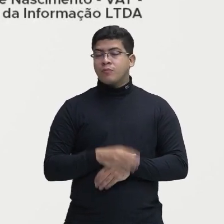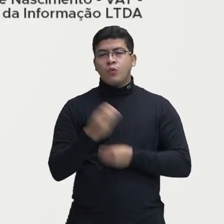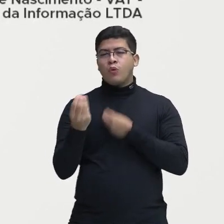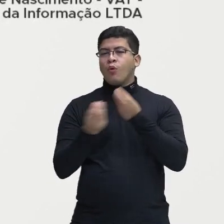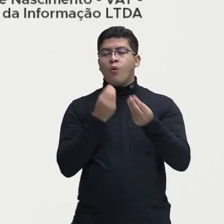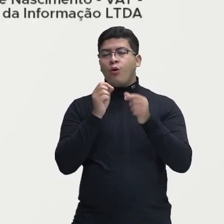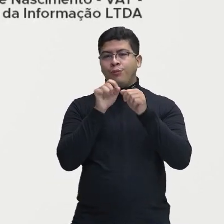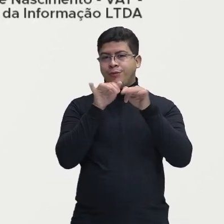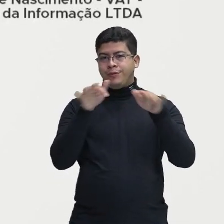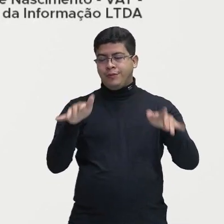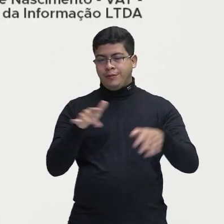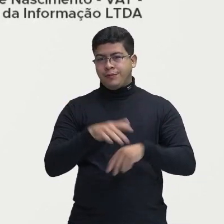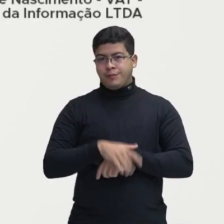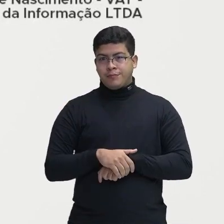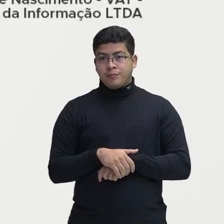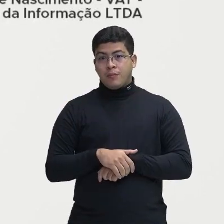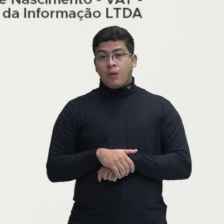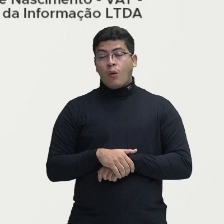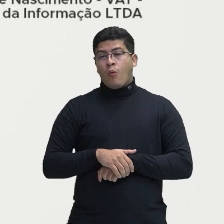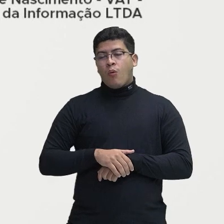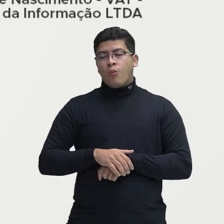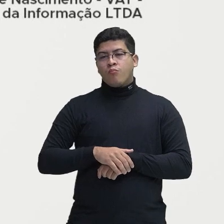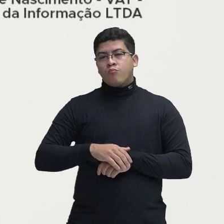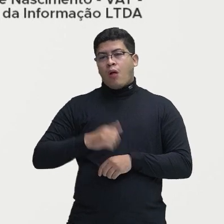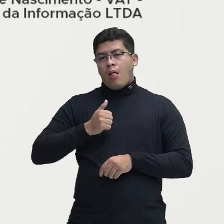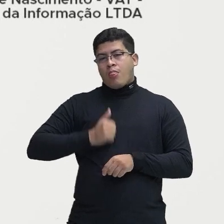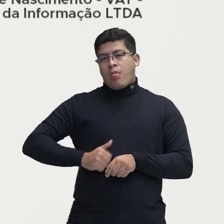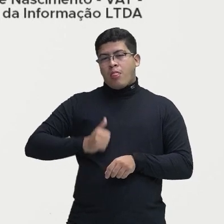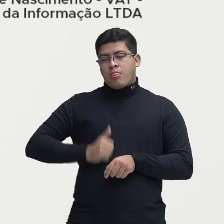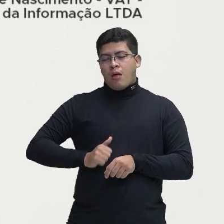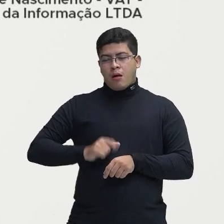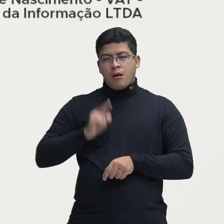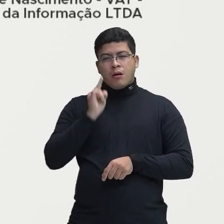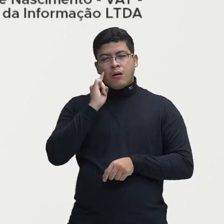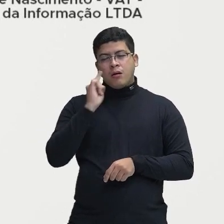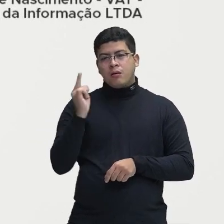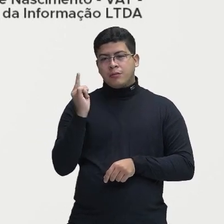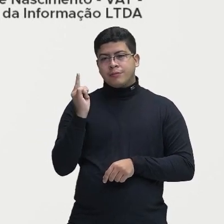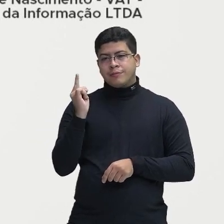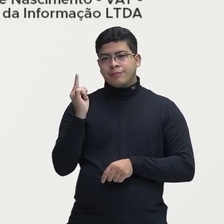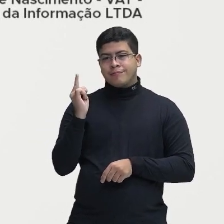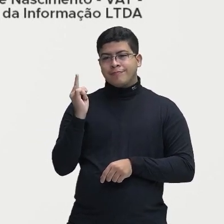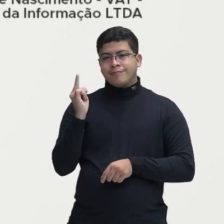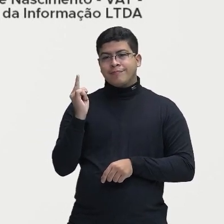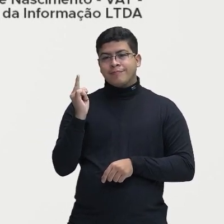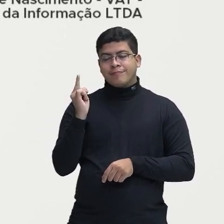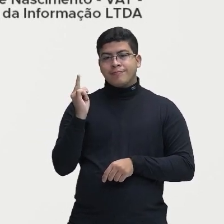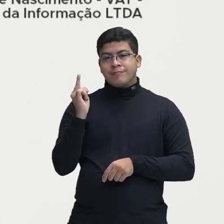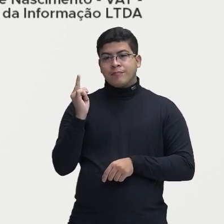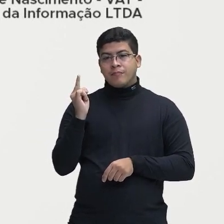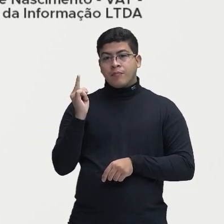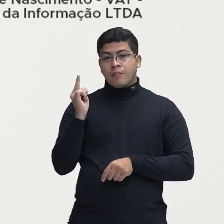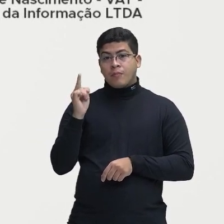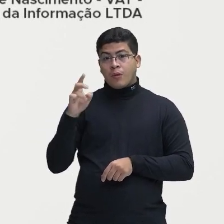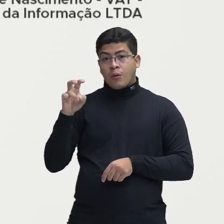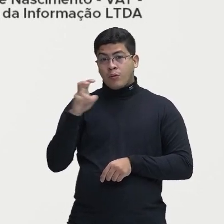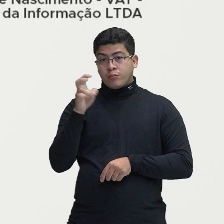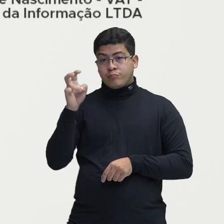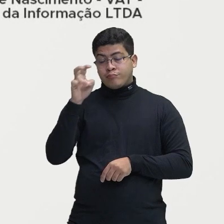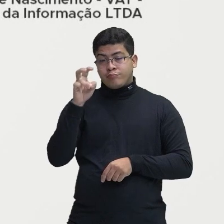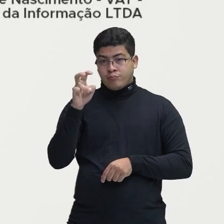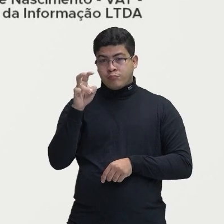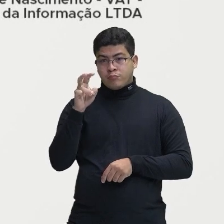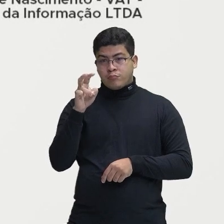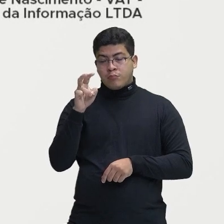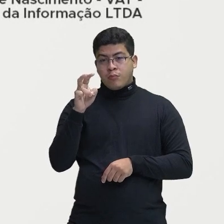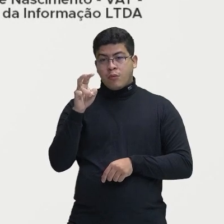de Chagas se dá pelas fezes que o barbeiro, a gente tem aqui a representação dele, ó, deposita sobre a